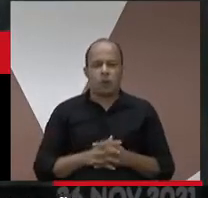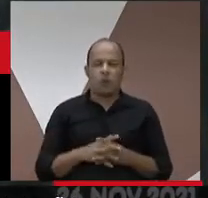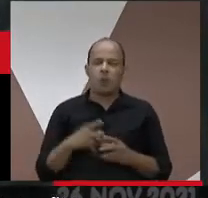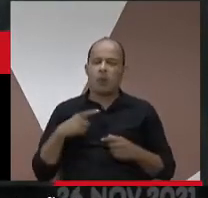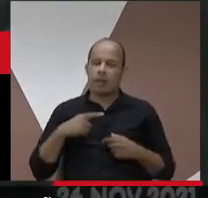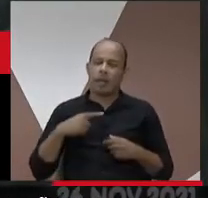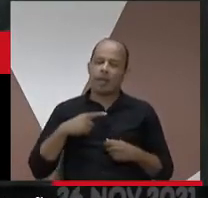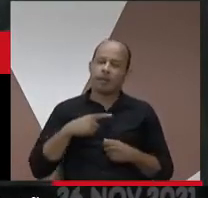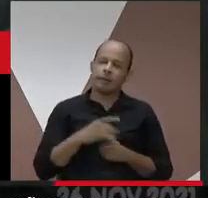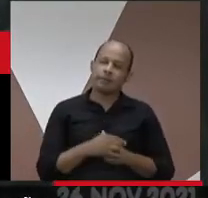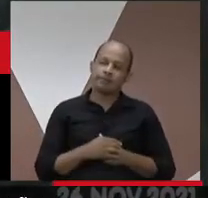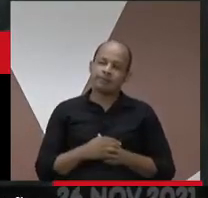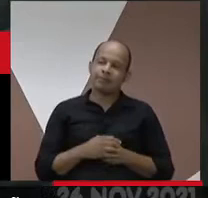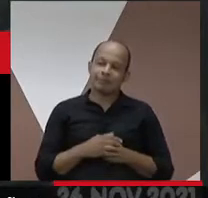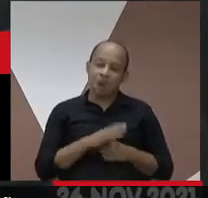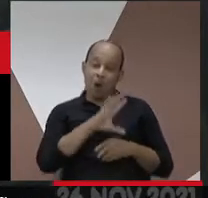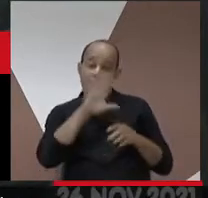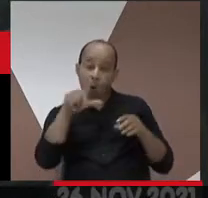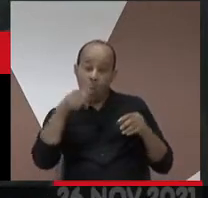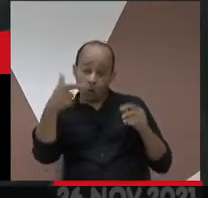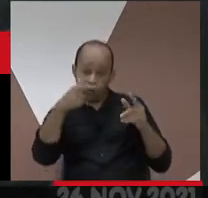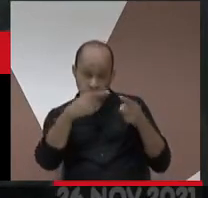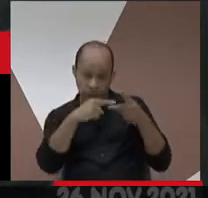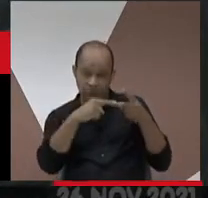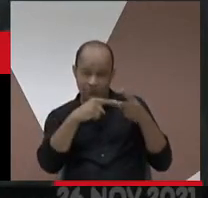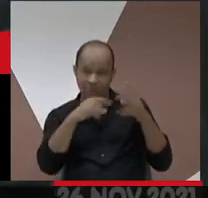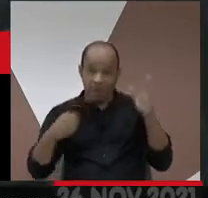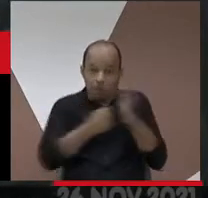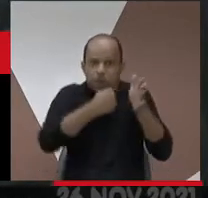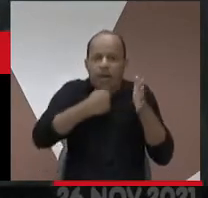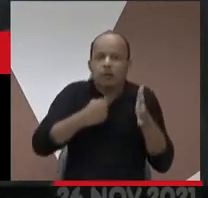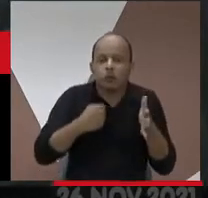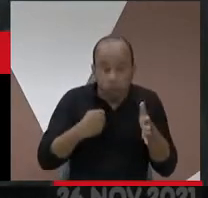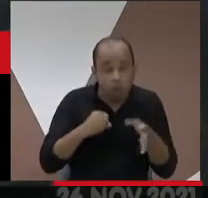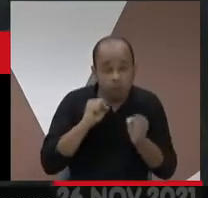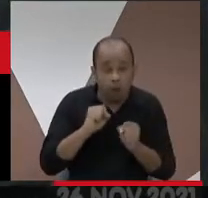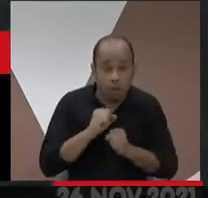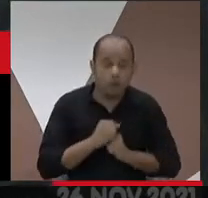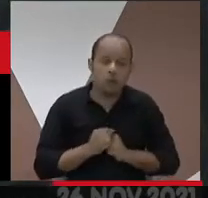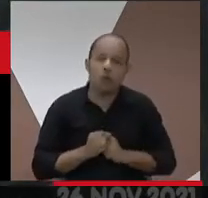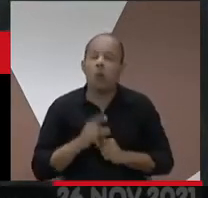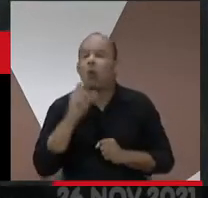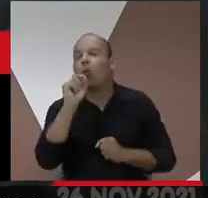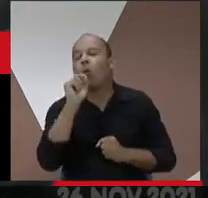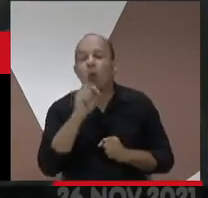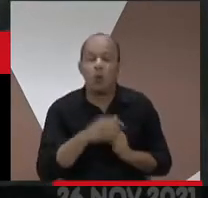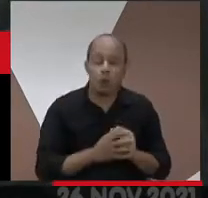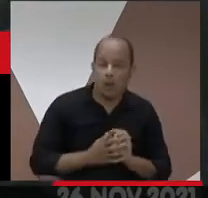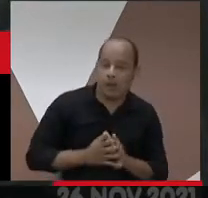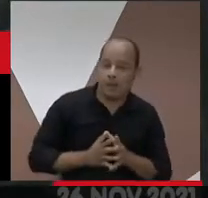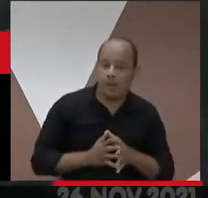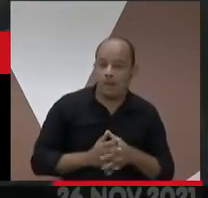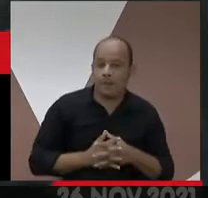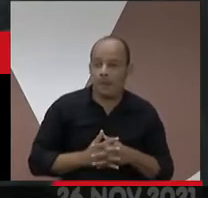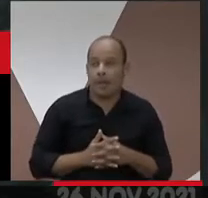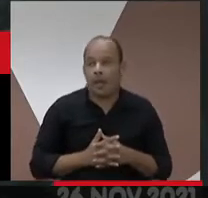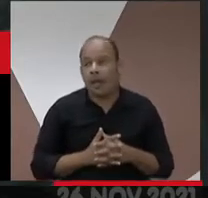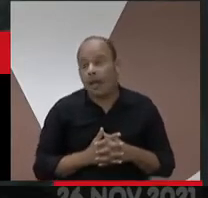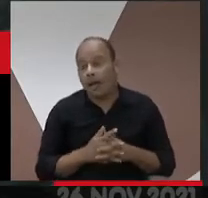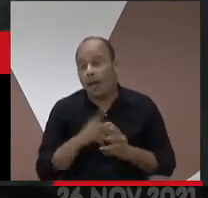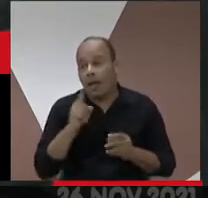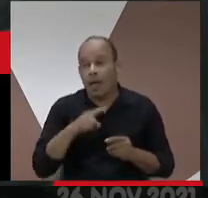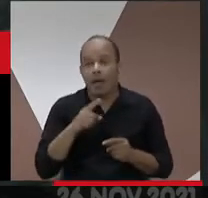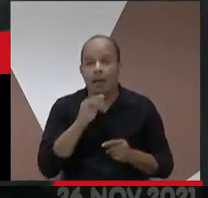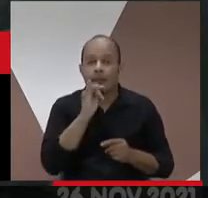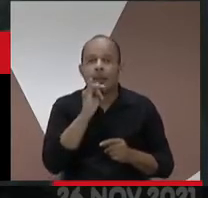um outro impacto também, porque a proposta de traçado ela corta a área de